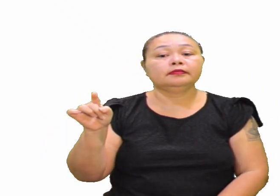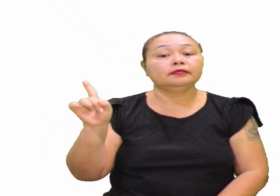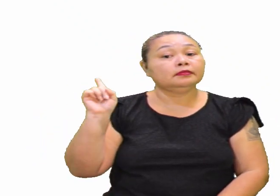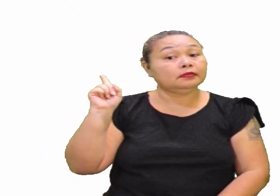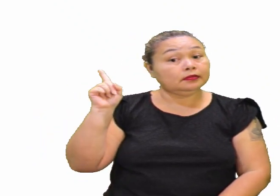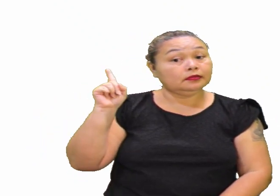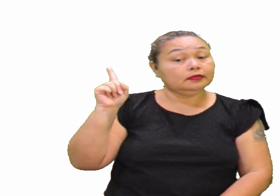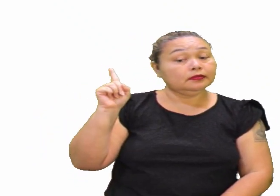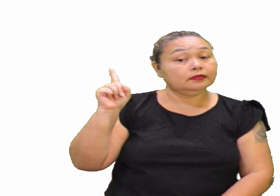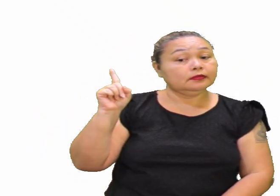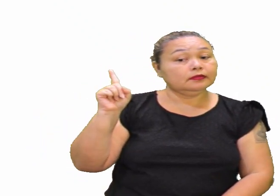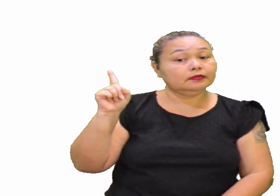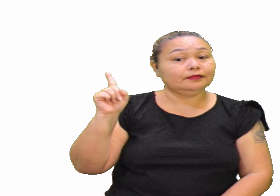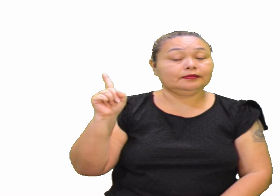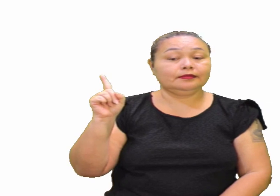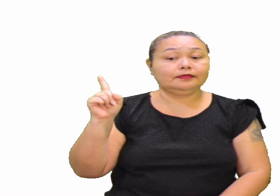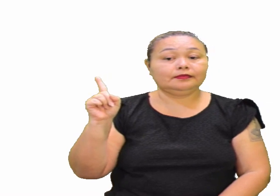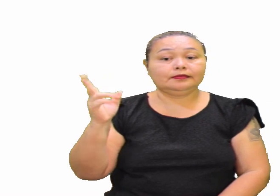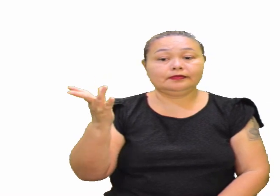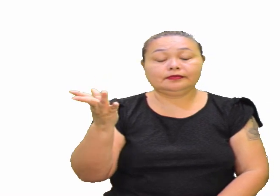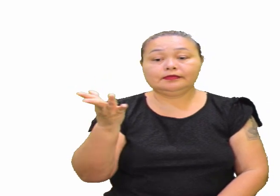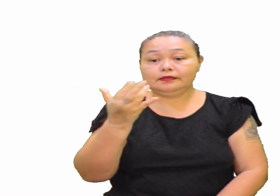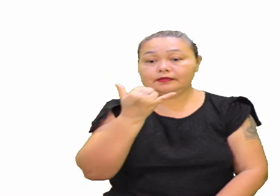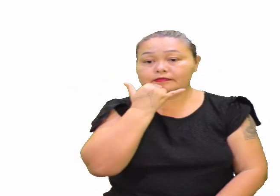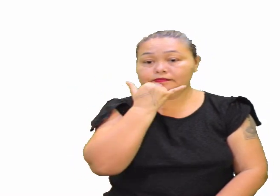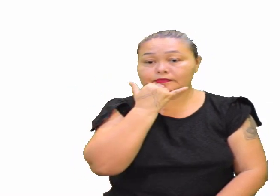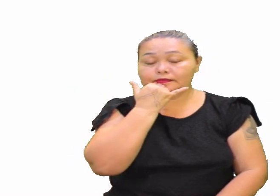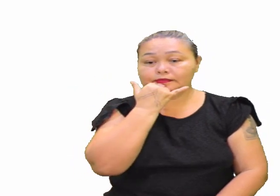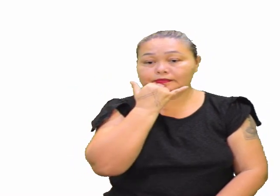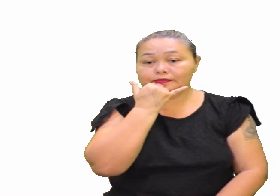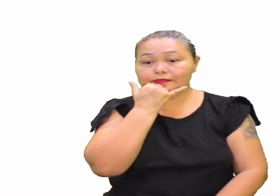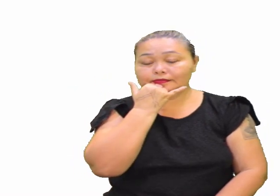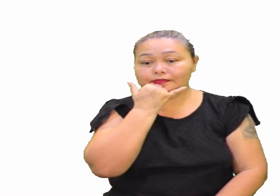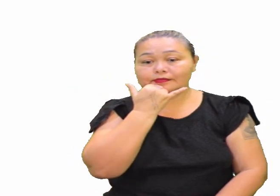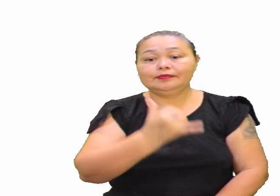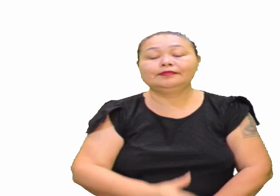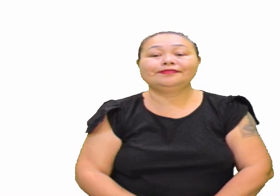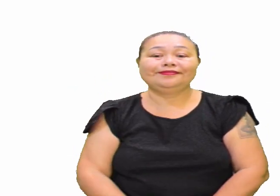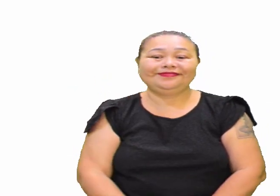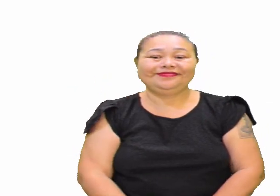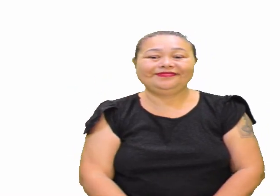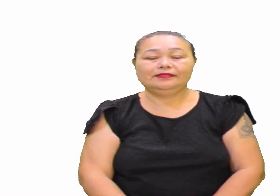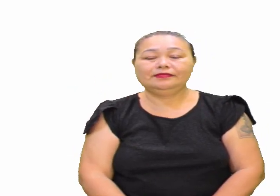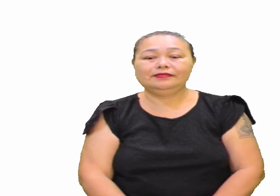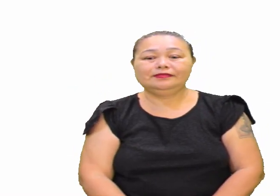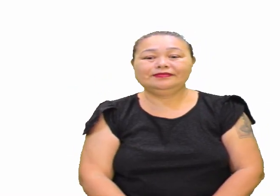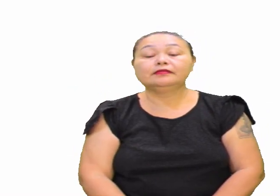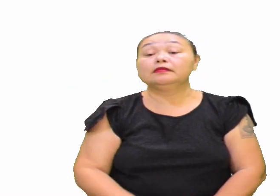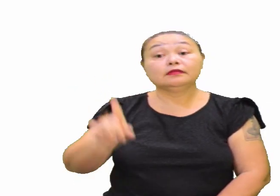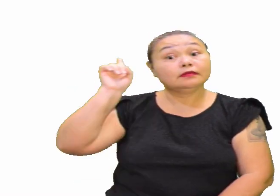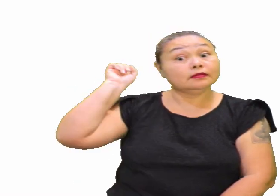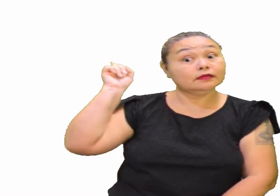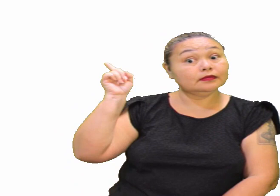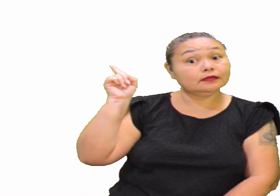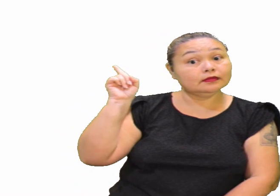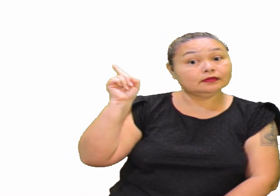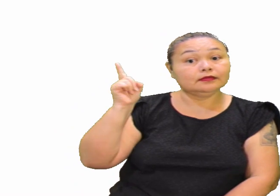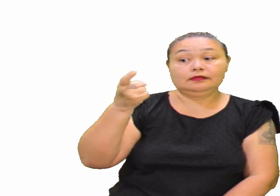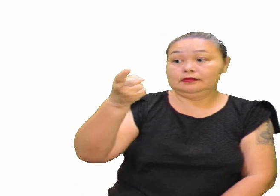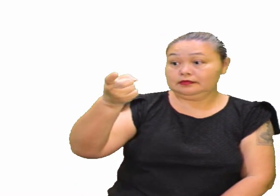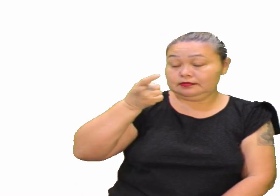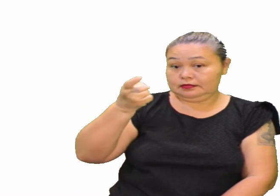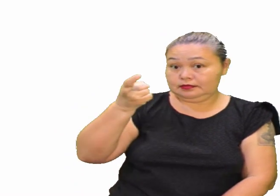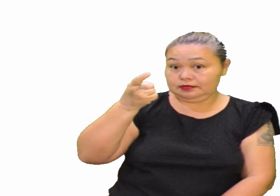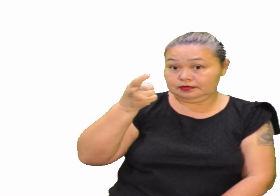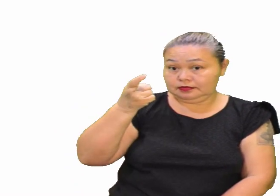a probabilidade de Júlia gerar uma criança com distrofia muscular será igual ao quê, pessoal? Então a gente tem que